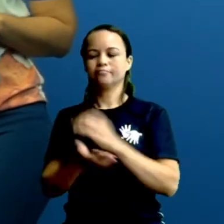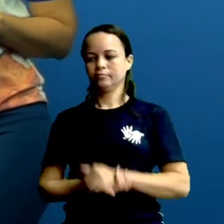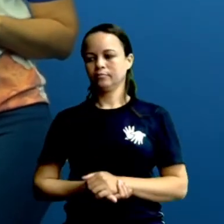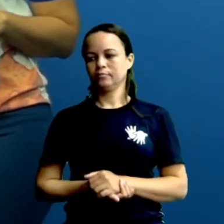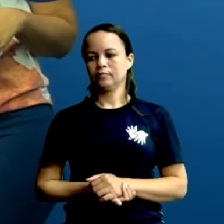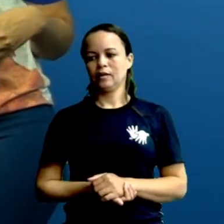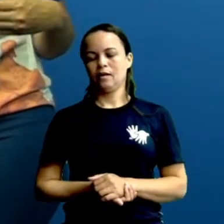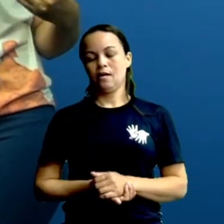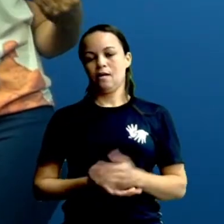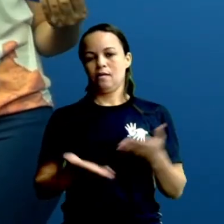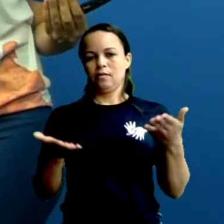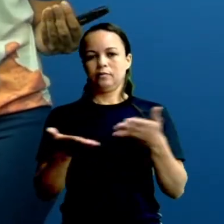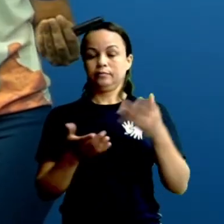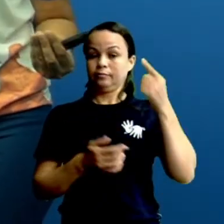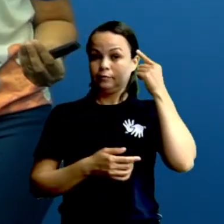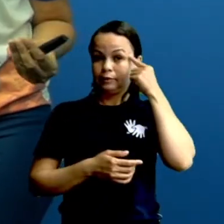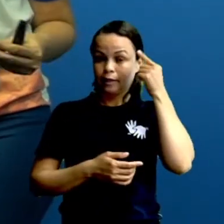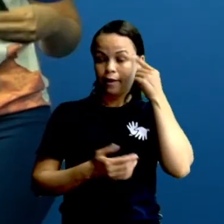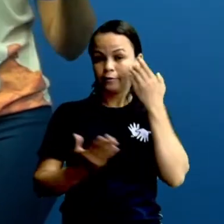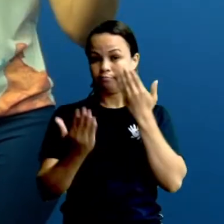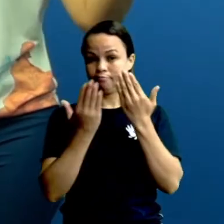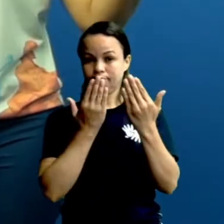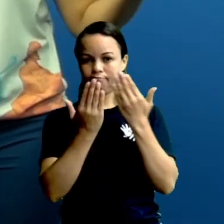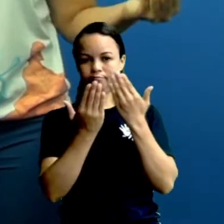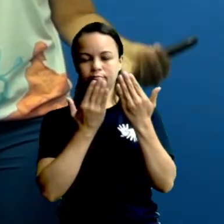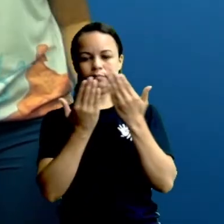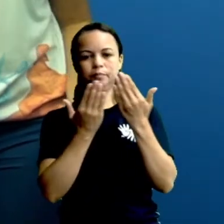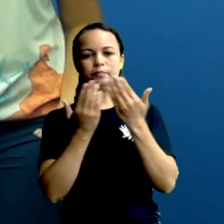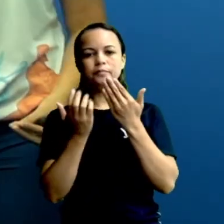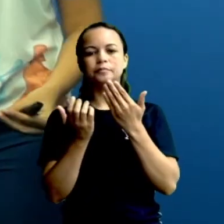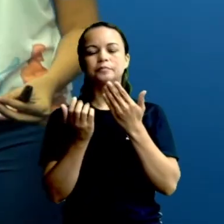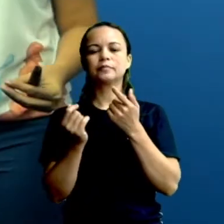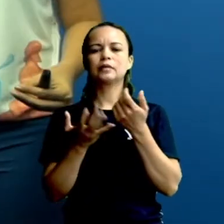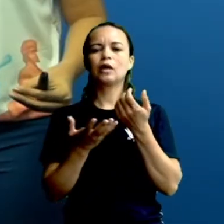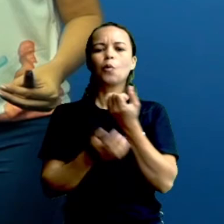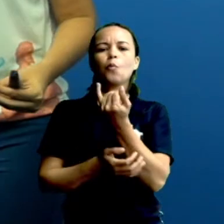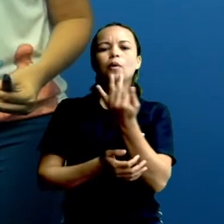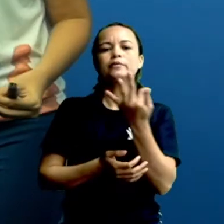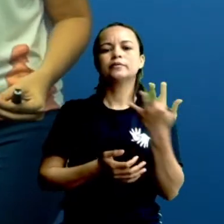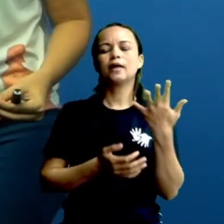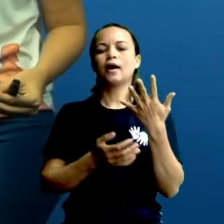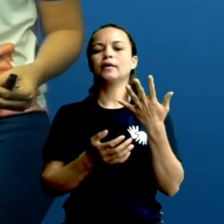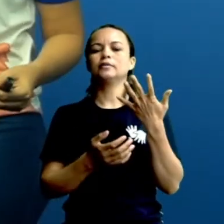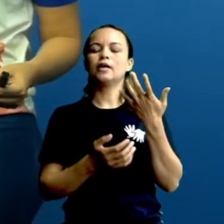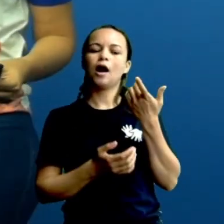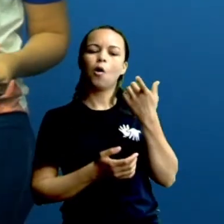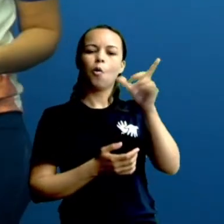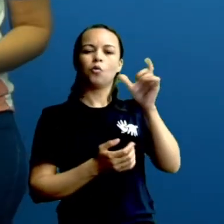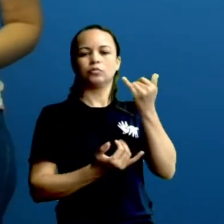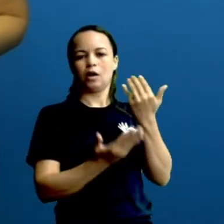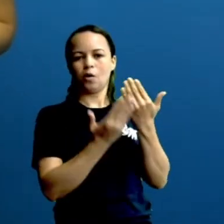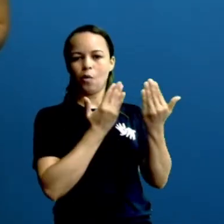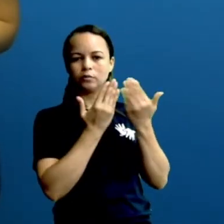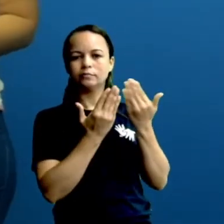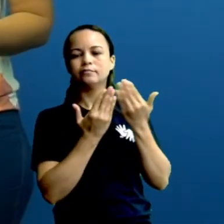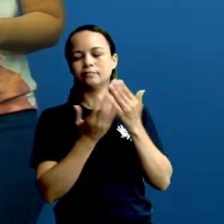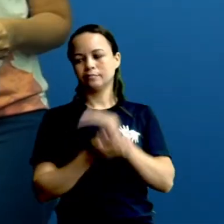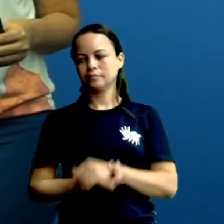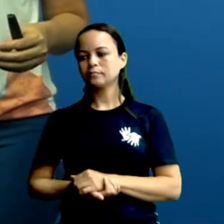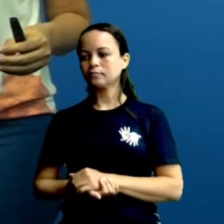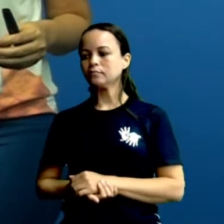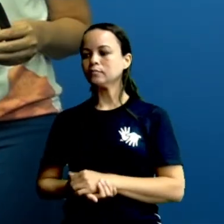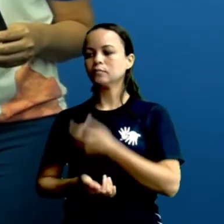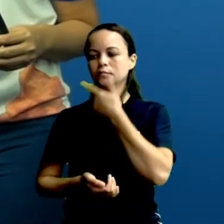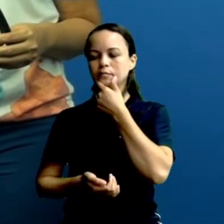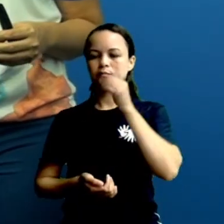Agora a gente vai fazer a ideia de comparar uma quantidade a outra quantidade. Ó,